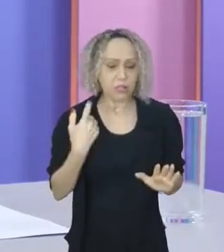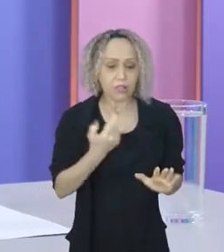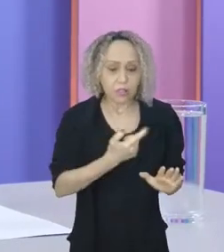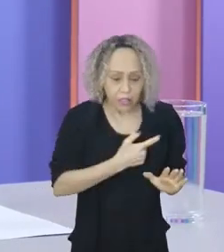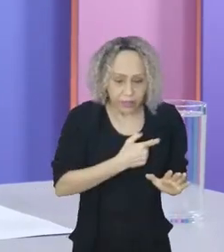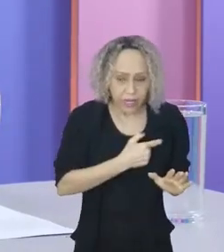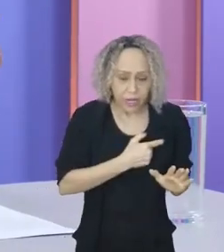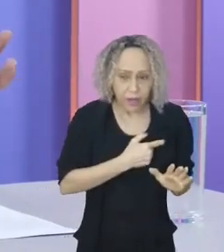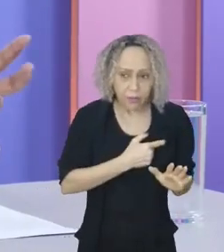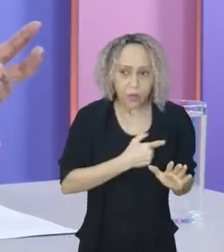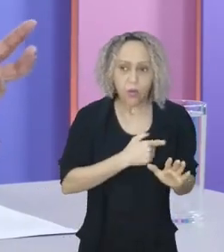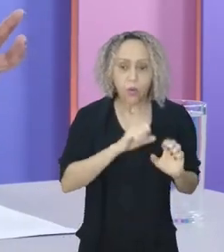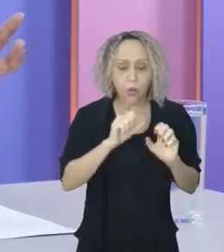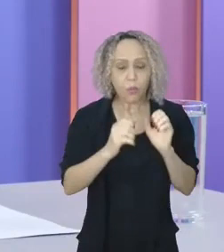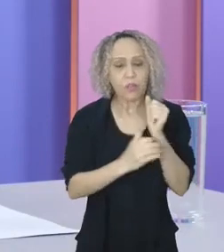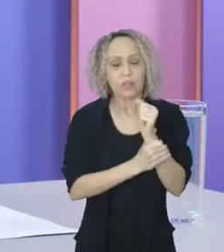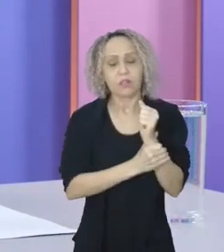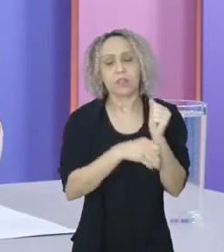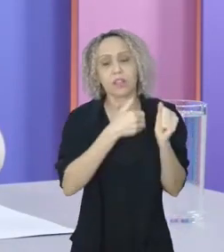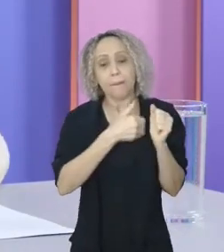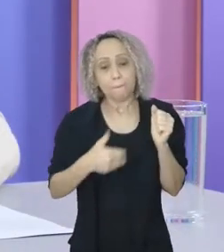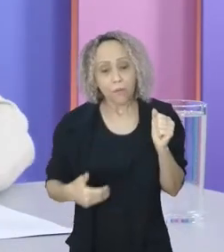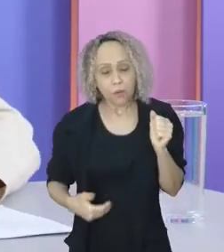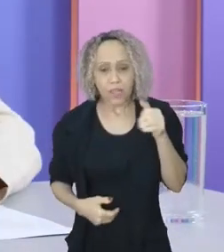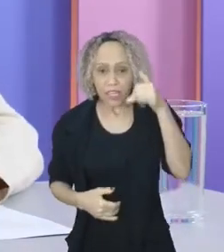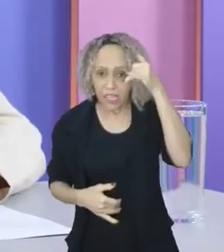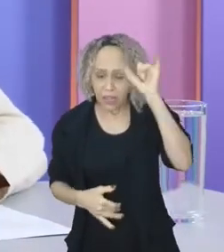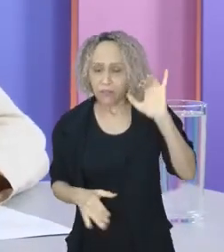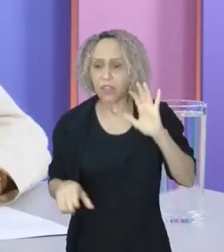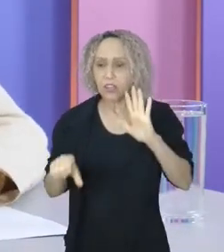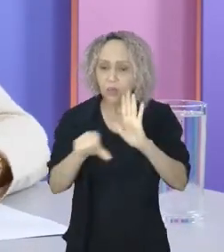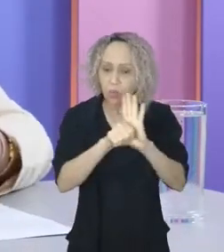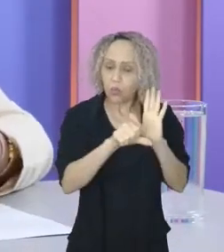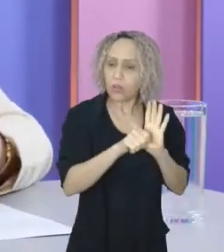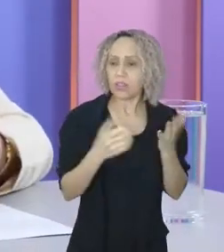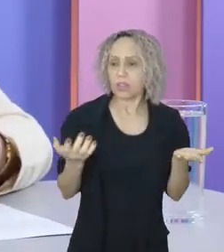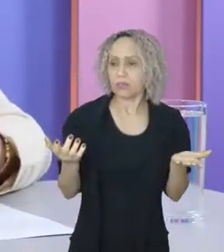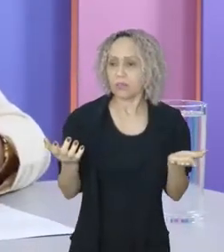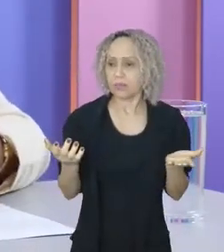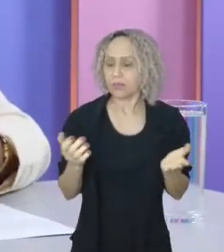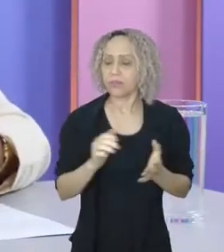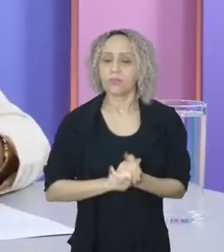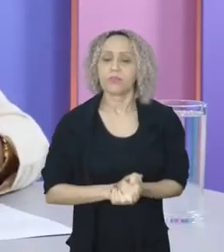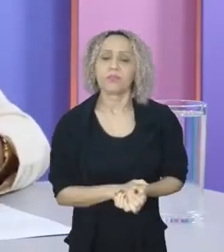polícias, que se constituíram, né, historicamente, se constituíram